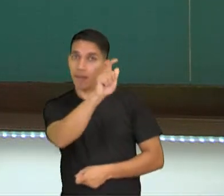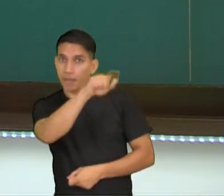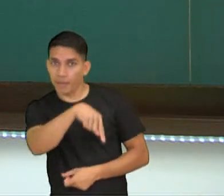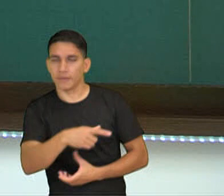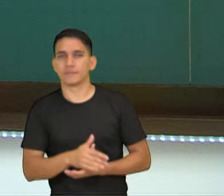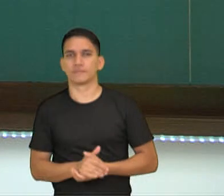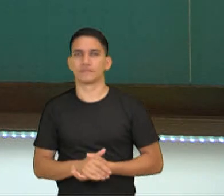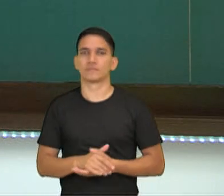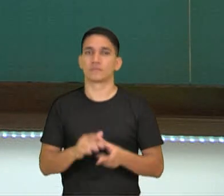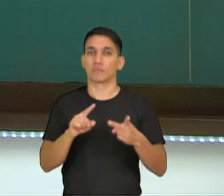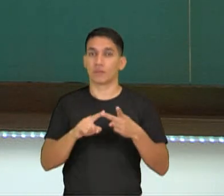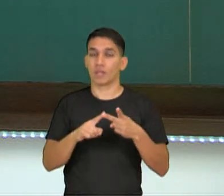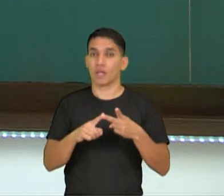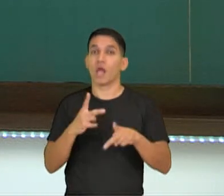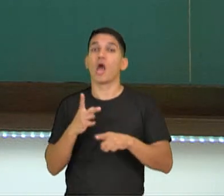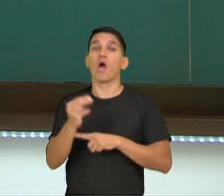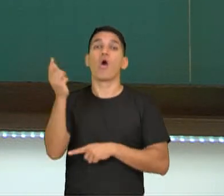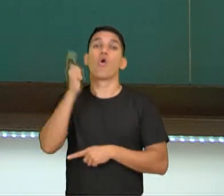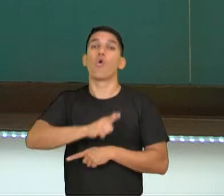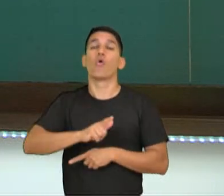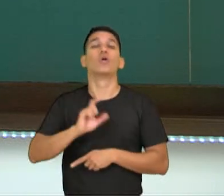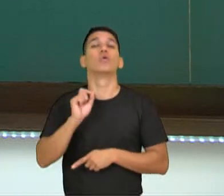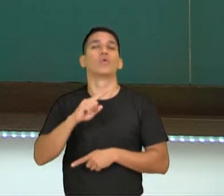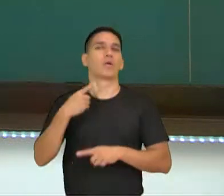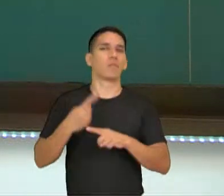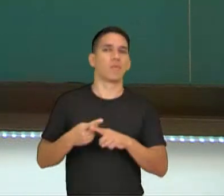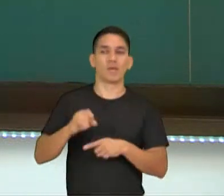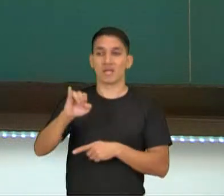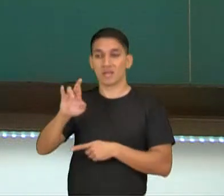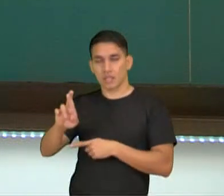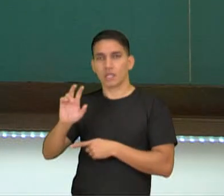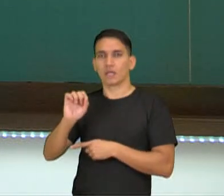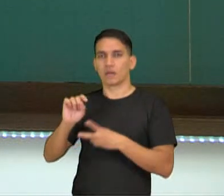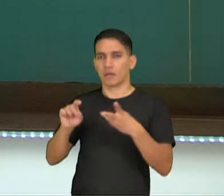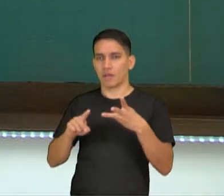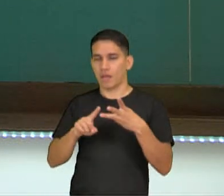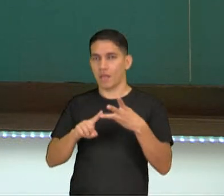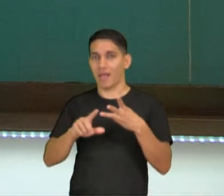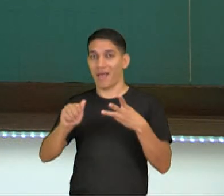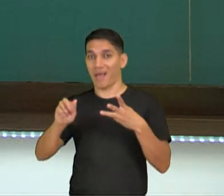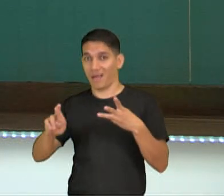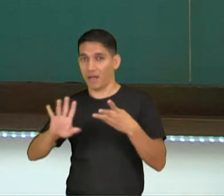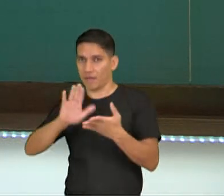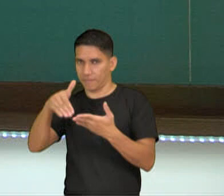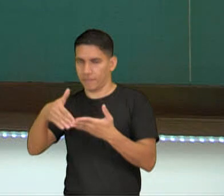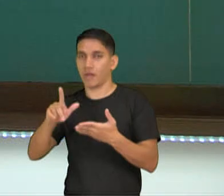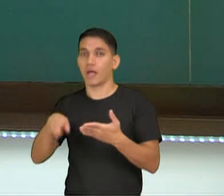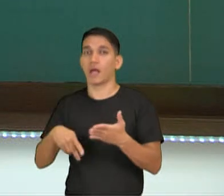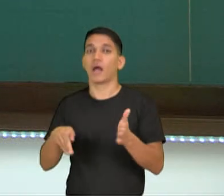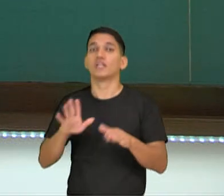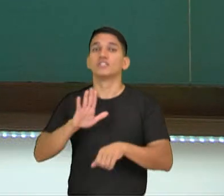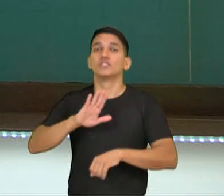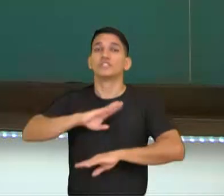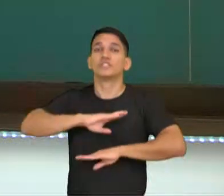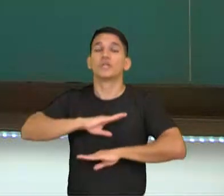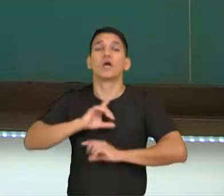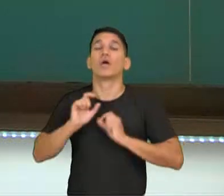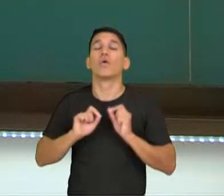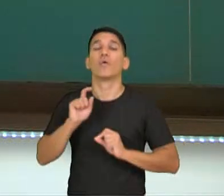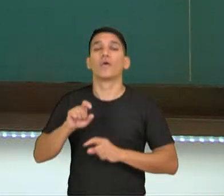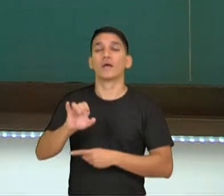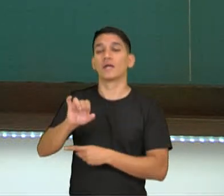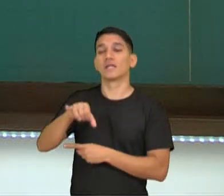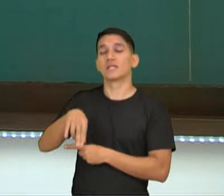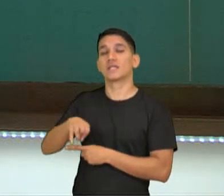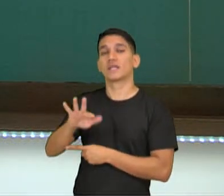conseguir por terminar em ir, conciliar por terminar em ar, a gente diz que ele está no modo infinitivo, né? Então, lembrem-se